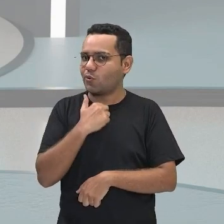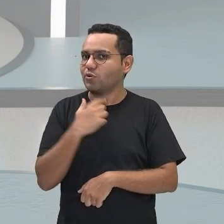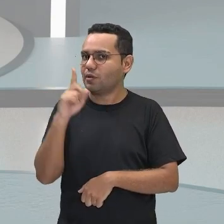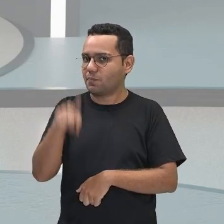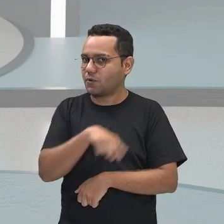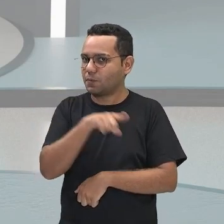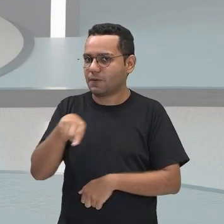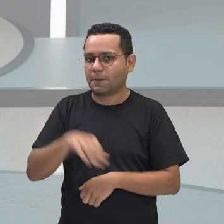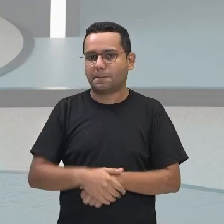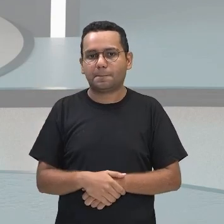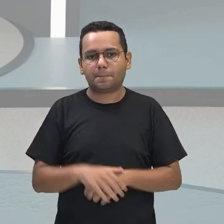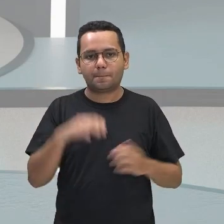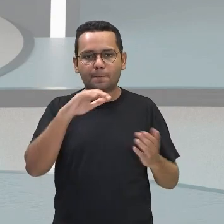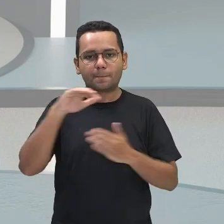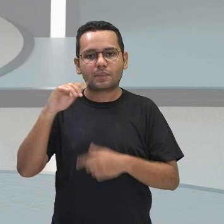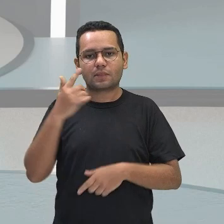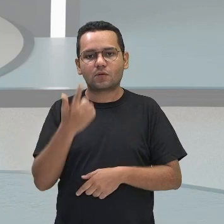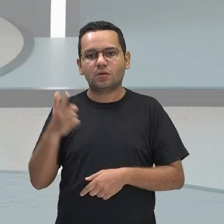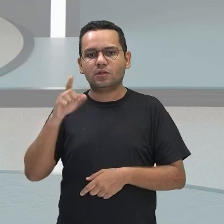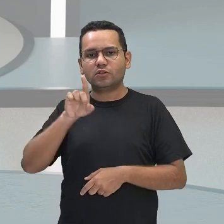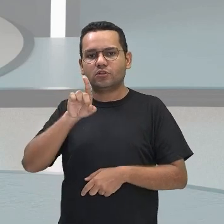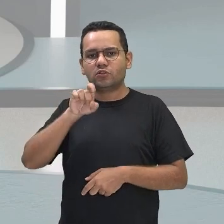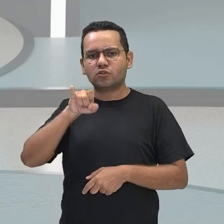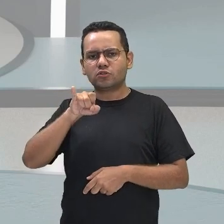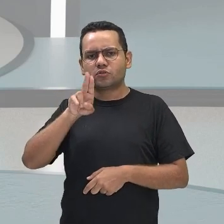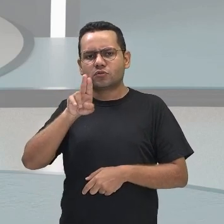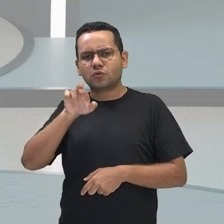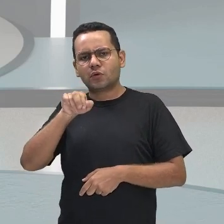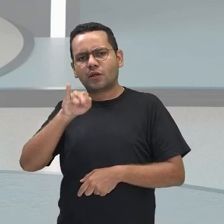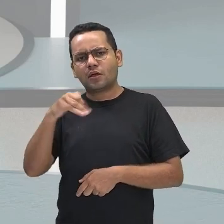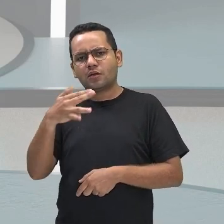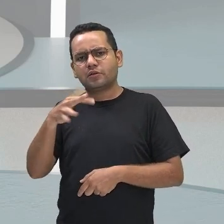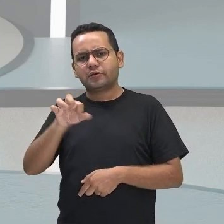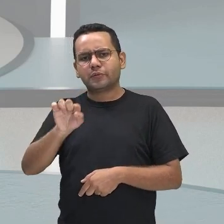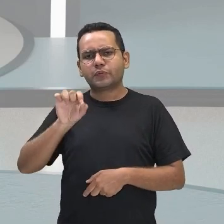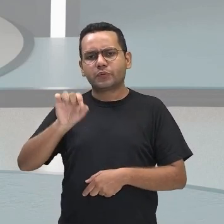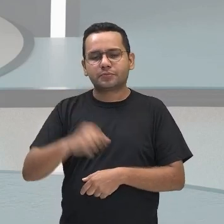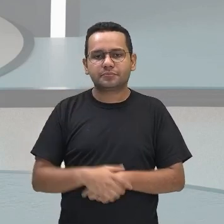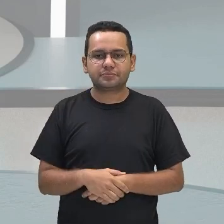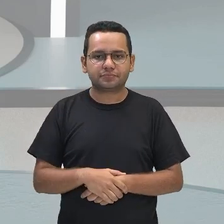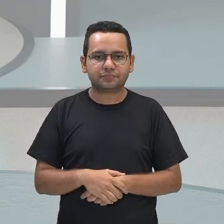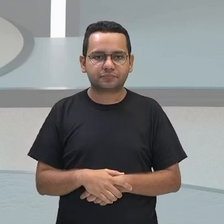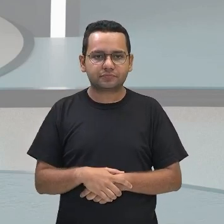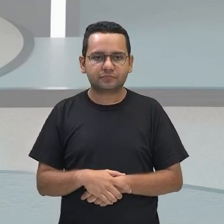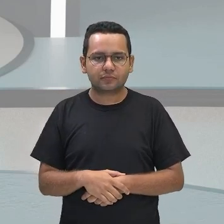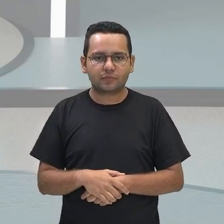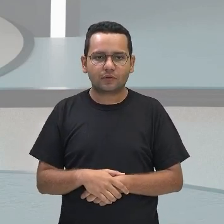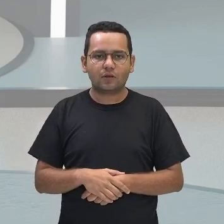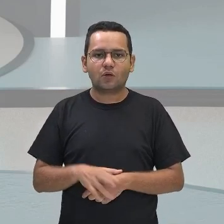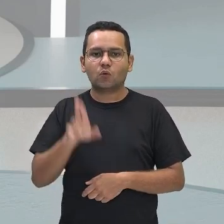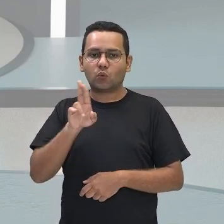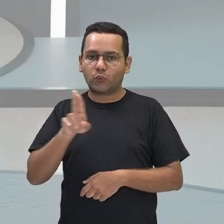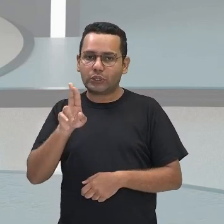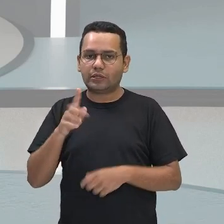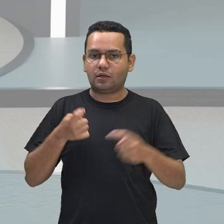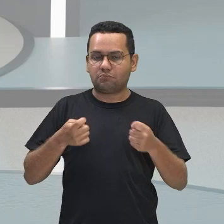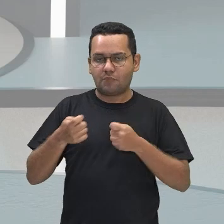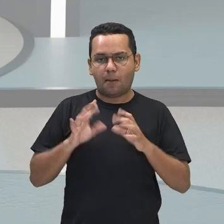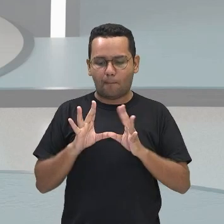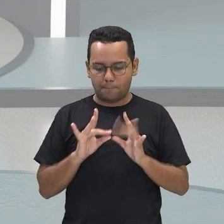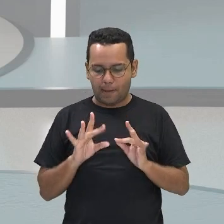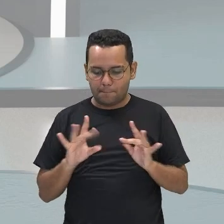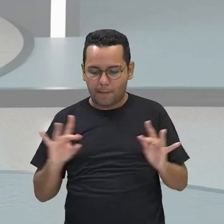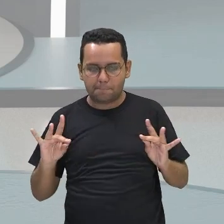temos aí os diuréticos, né, que são utilizados para o quê? Para retenção de líquidos e redução